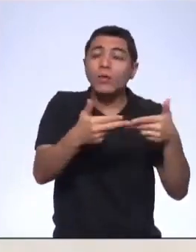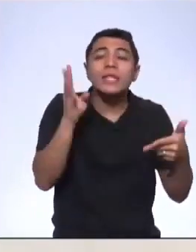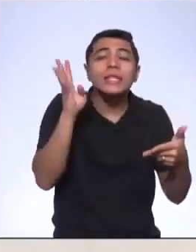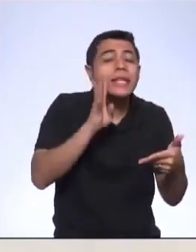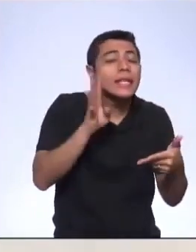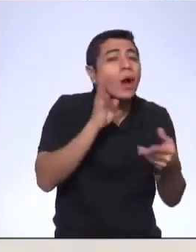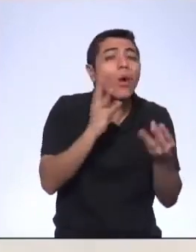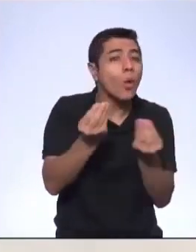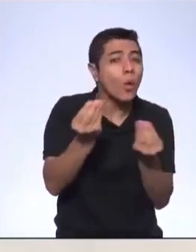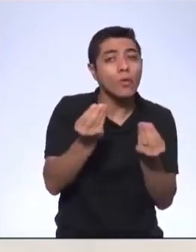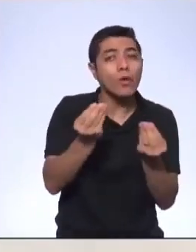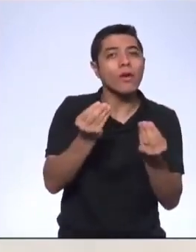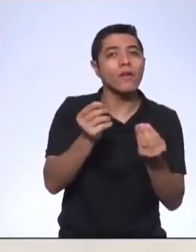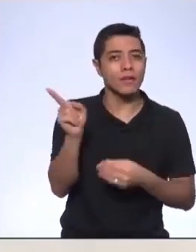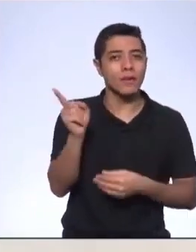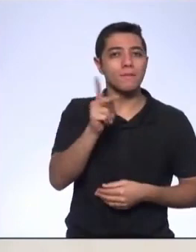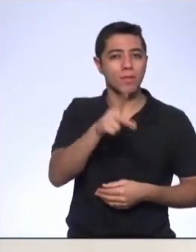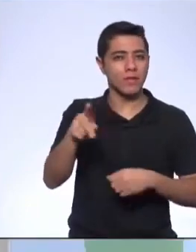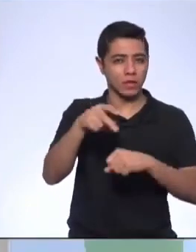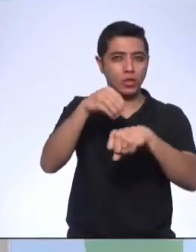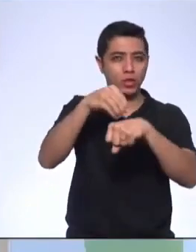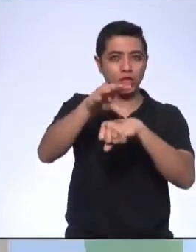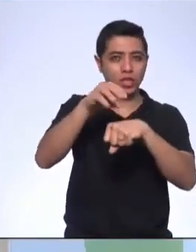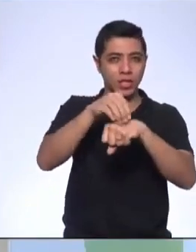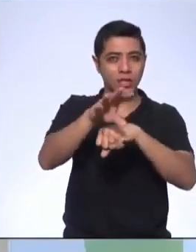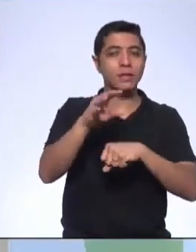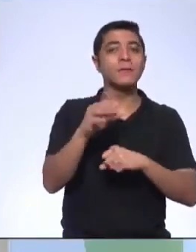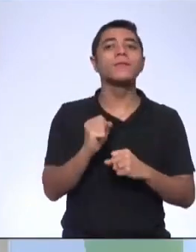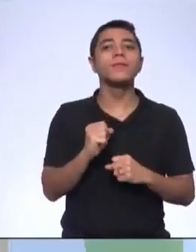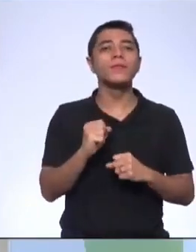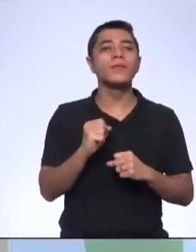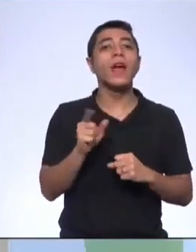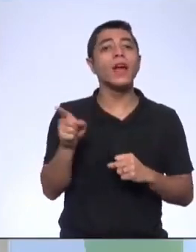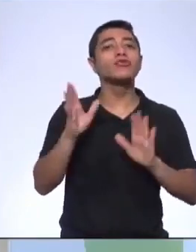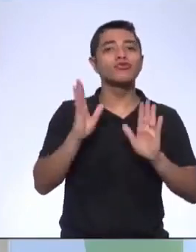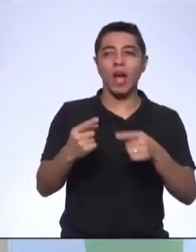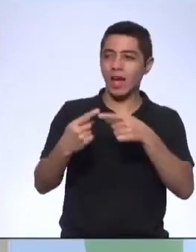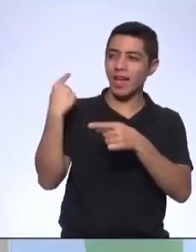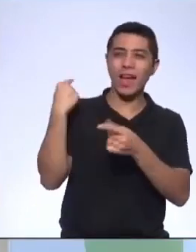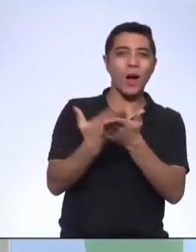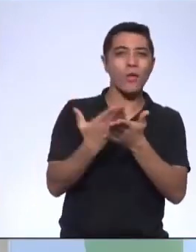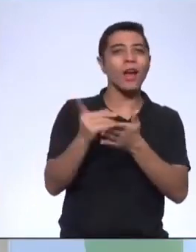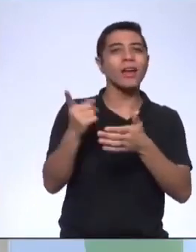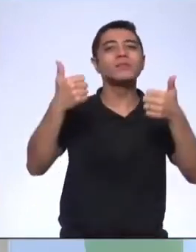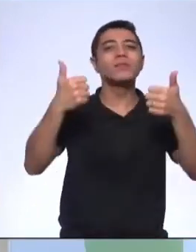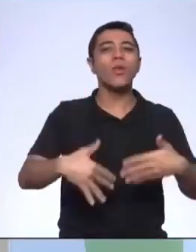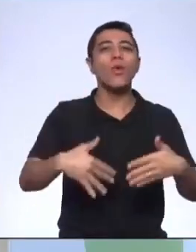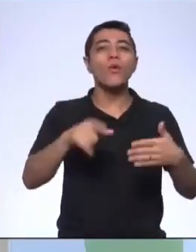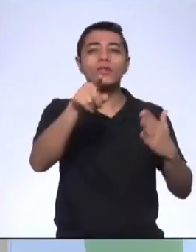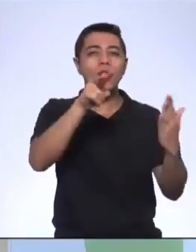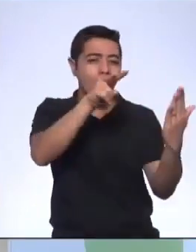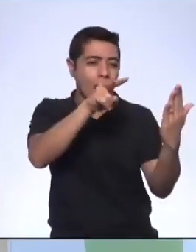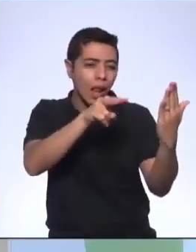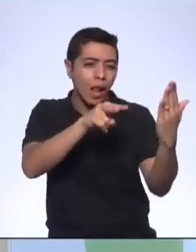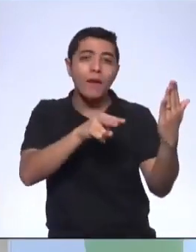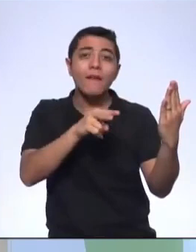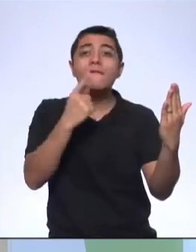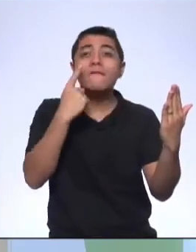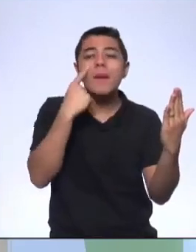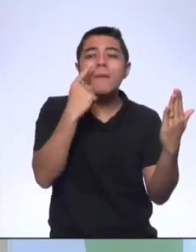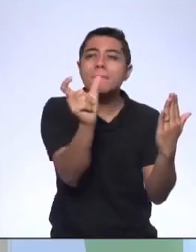ele deu aqui numa aula passada. É você grifar e você destacar a palavra-chave. Não é, Joel? Você não falou isso? Exatamente.